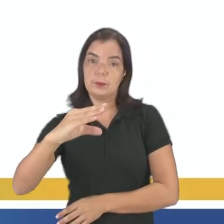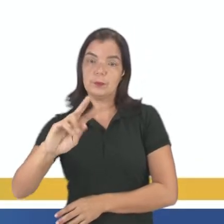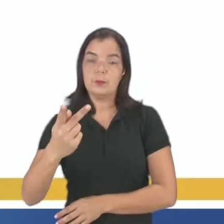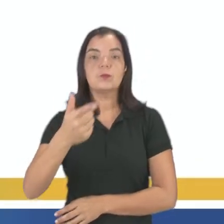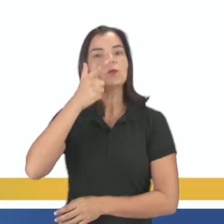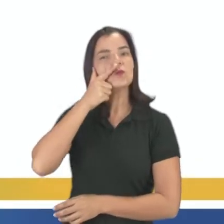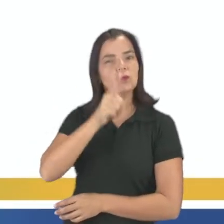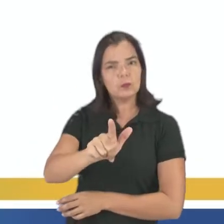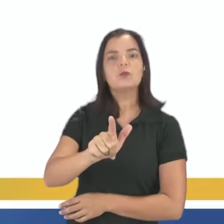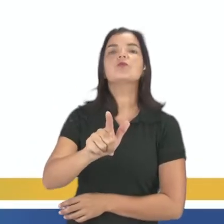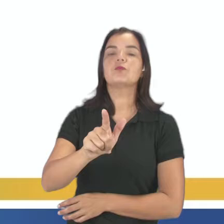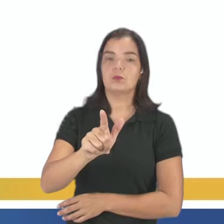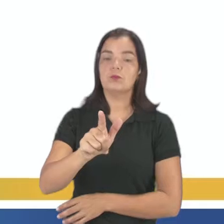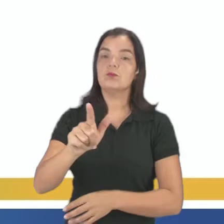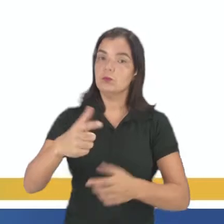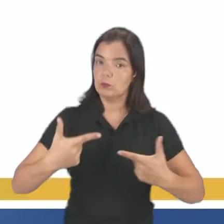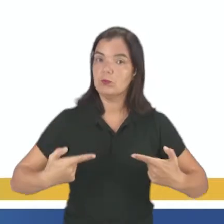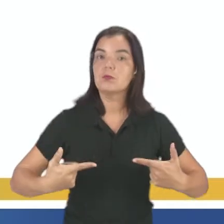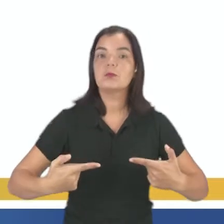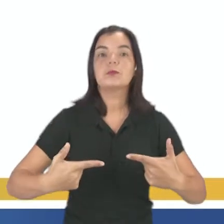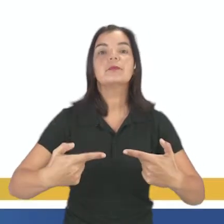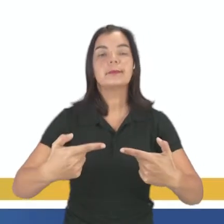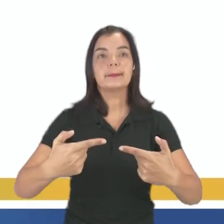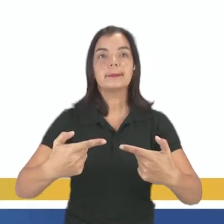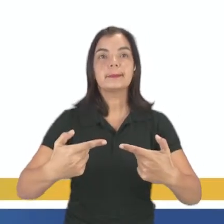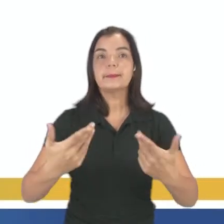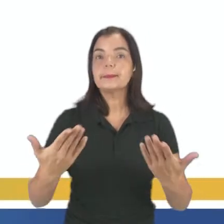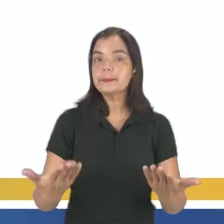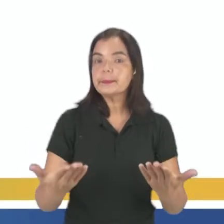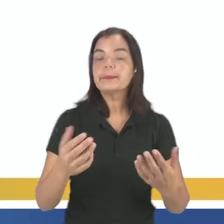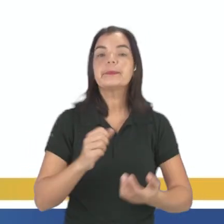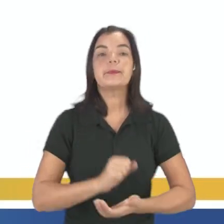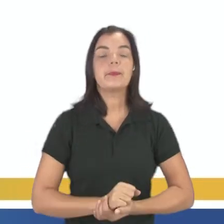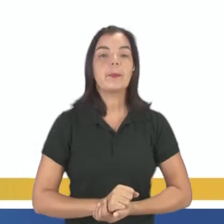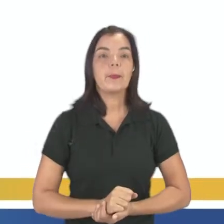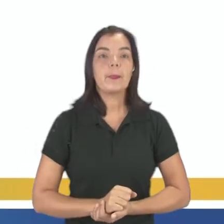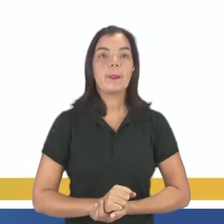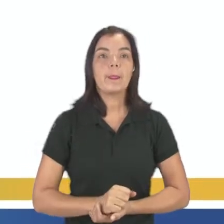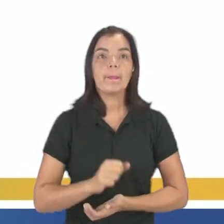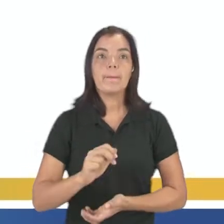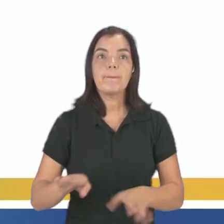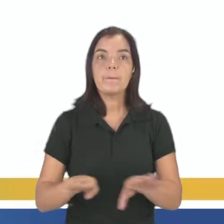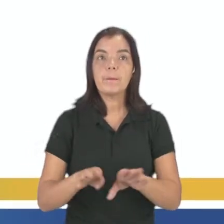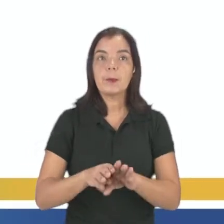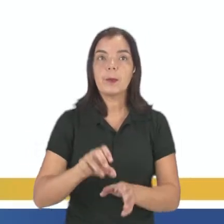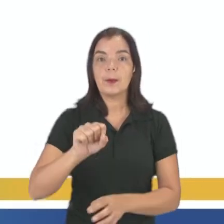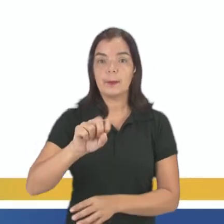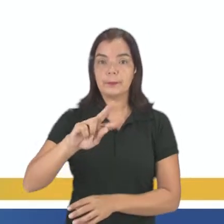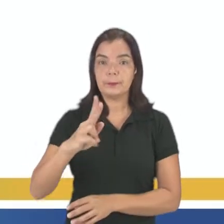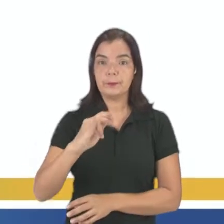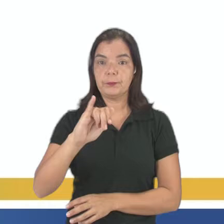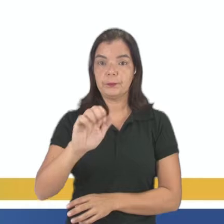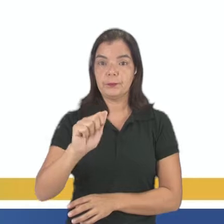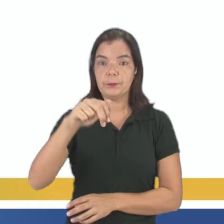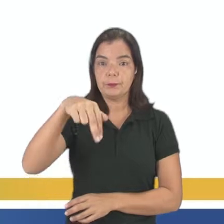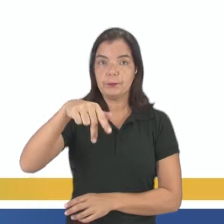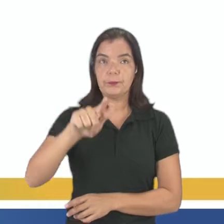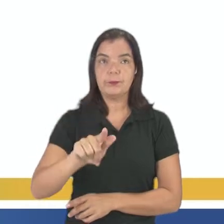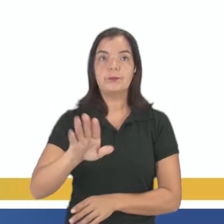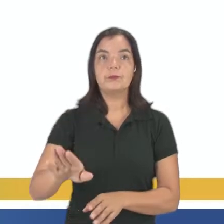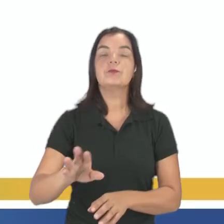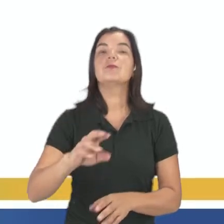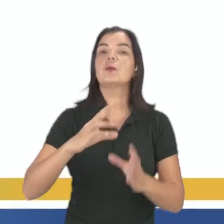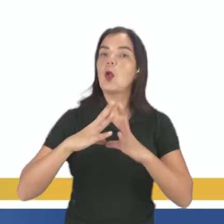a ganhar, ele ganha aí essa guerra, né? E o Chiang Kai-shek, ele foge com